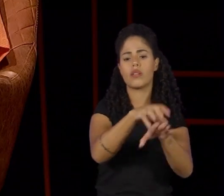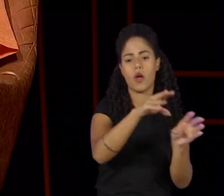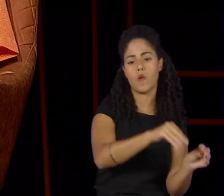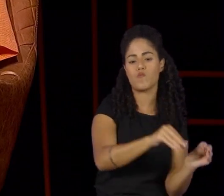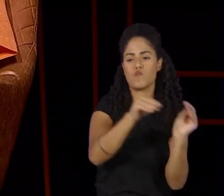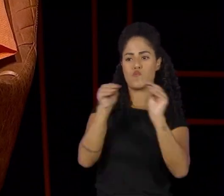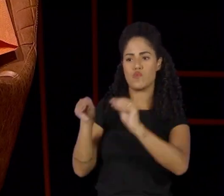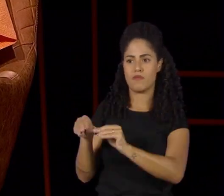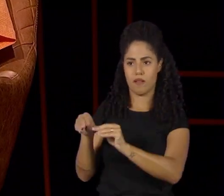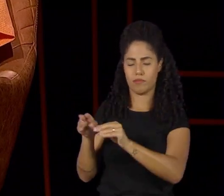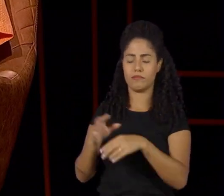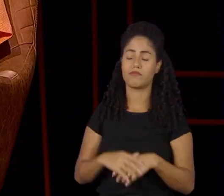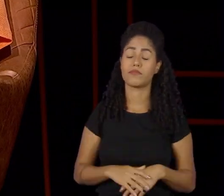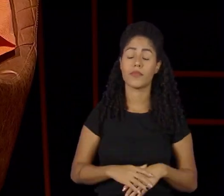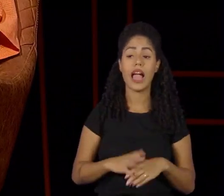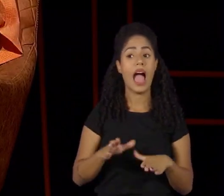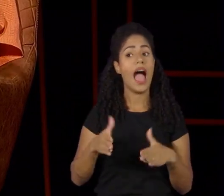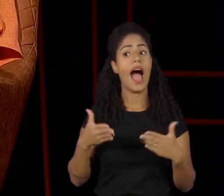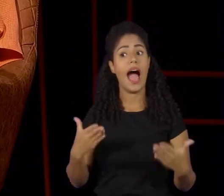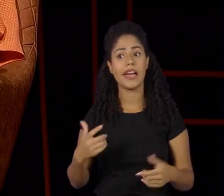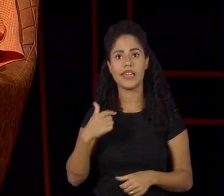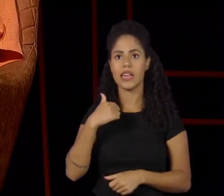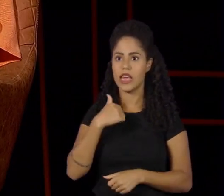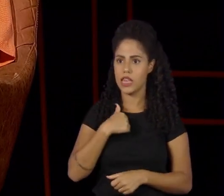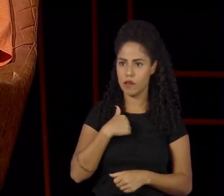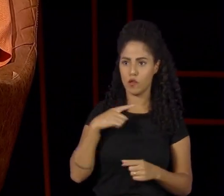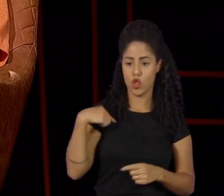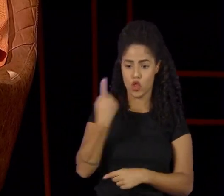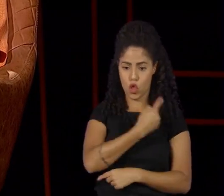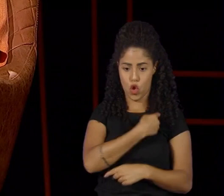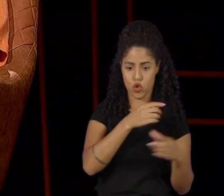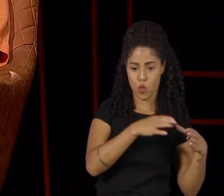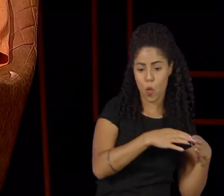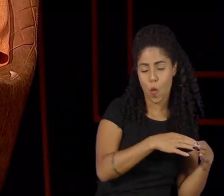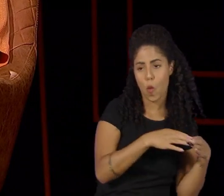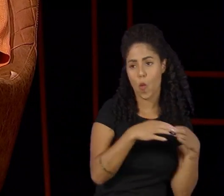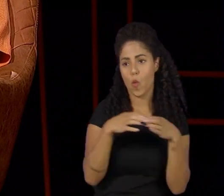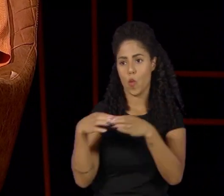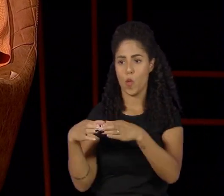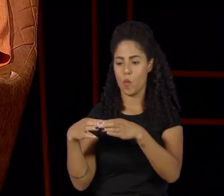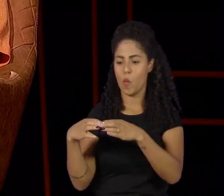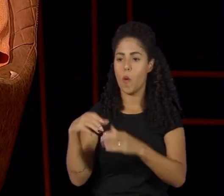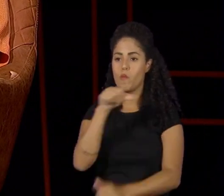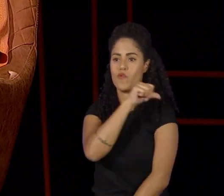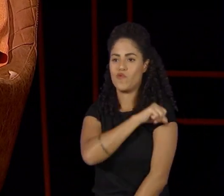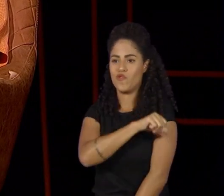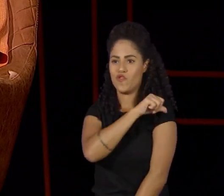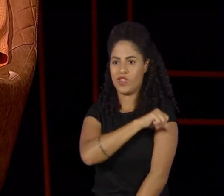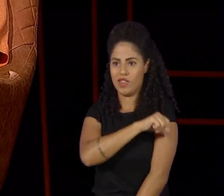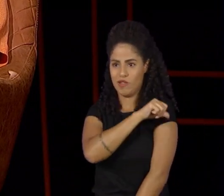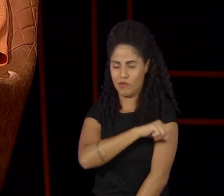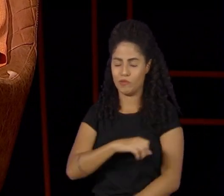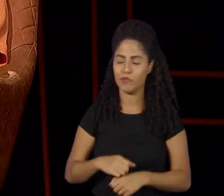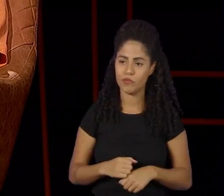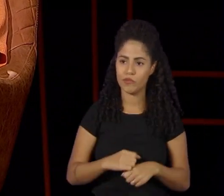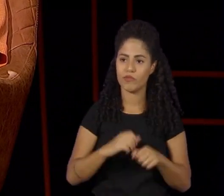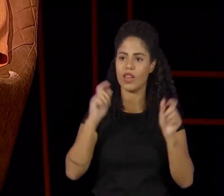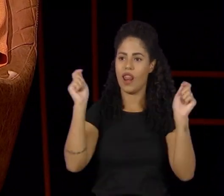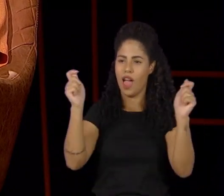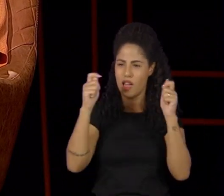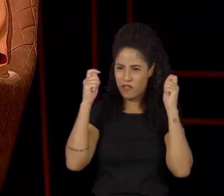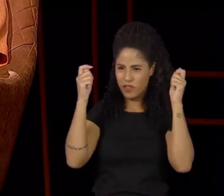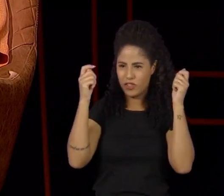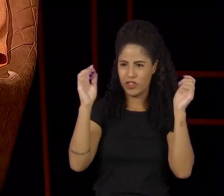tal. Aí fomos para o Rio de Janeiro, para o Festival do